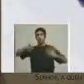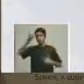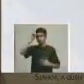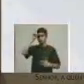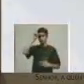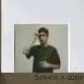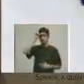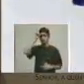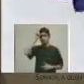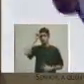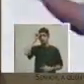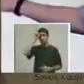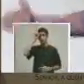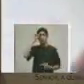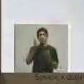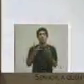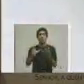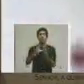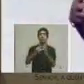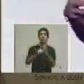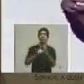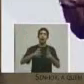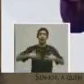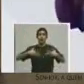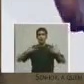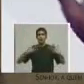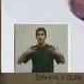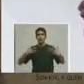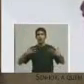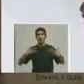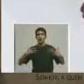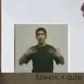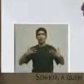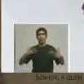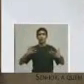nossa alegria. É a felicidade. É duas coisas que se encaixam.